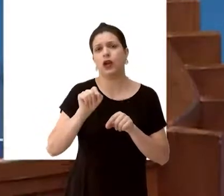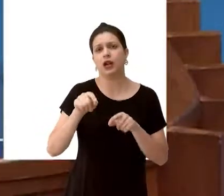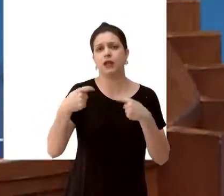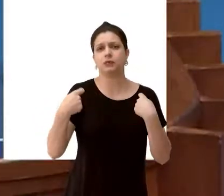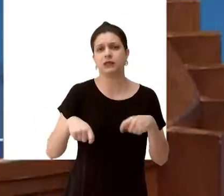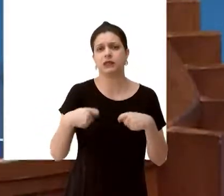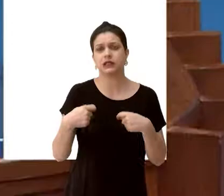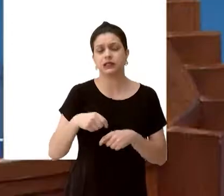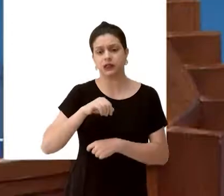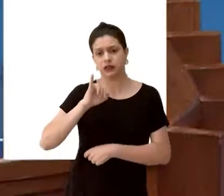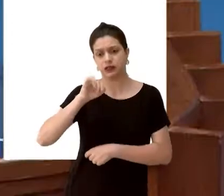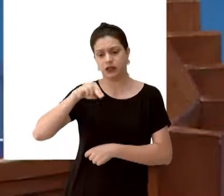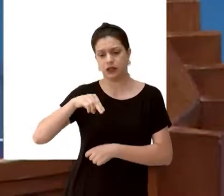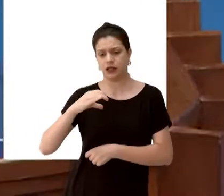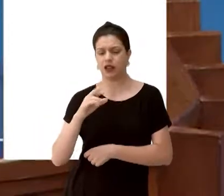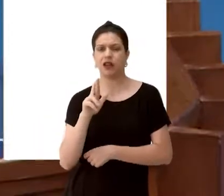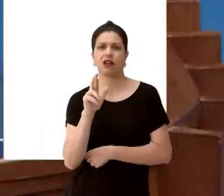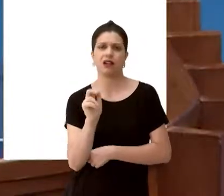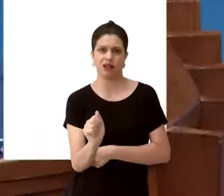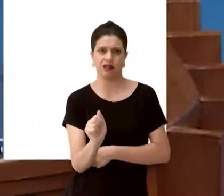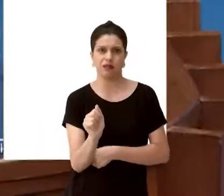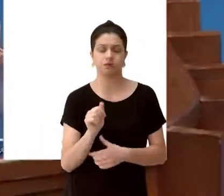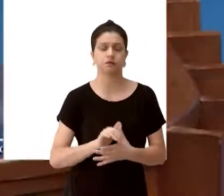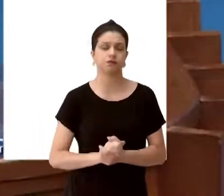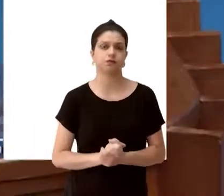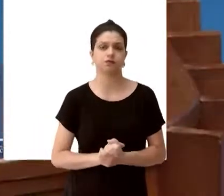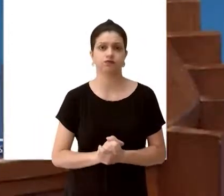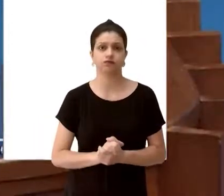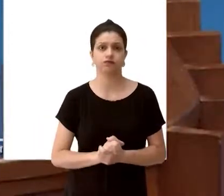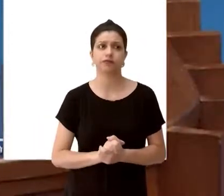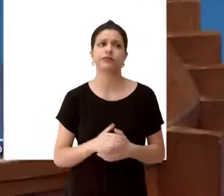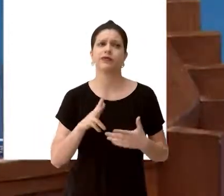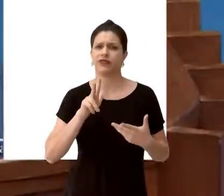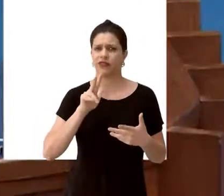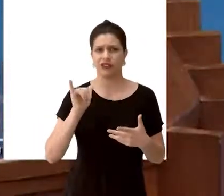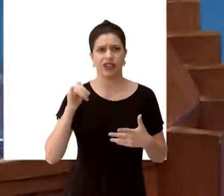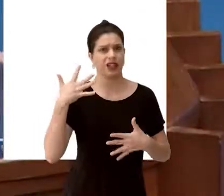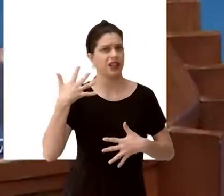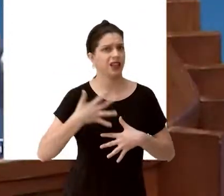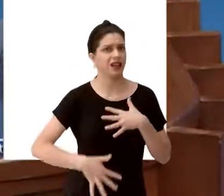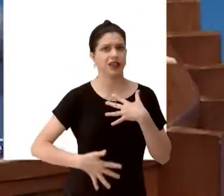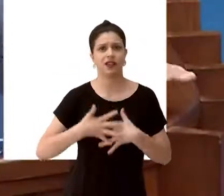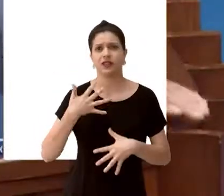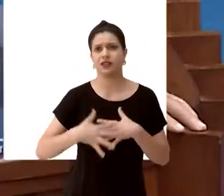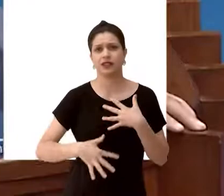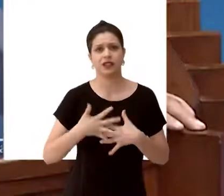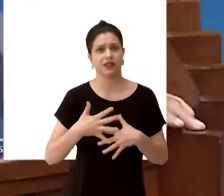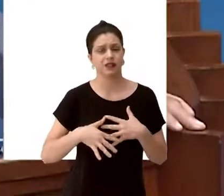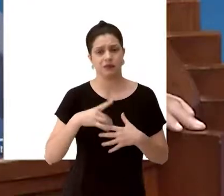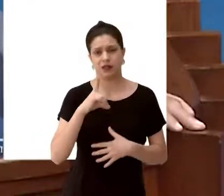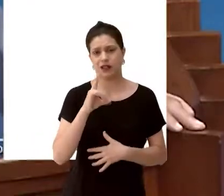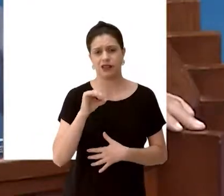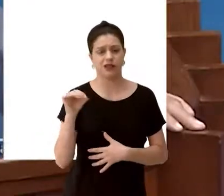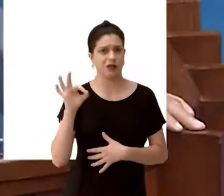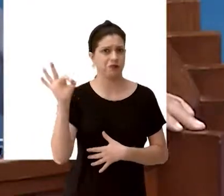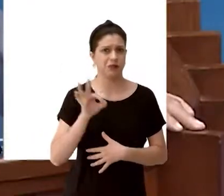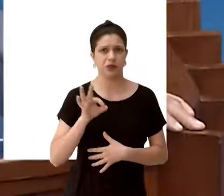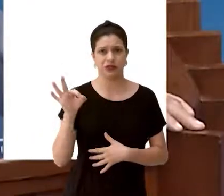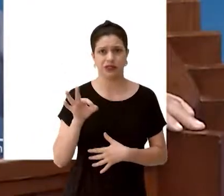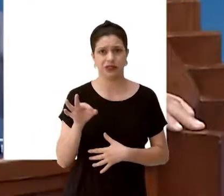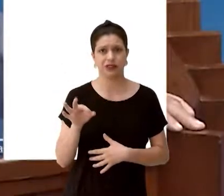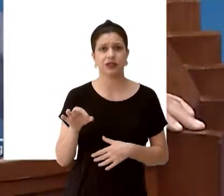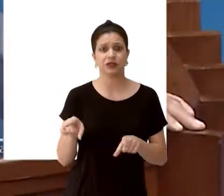do INCRA, do uso da terra. Vai atrapalhar 100% do setor produtivo, em especial os